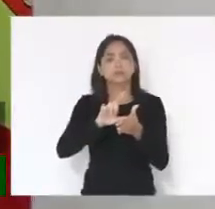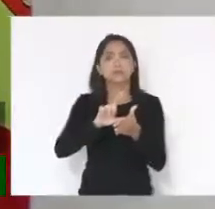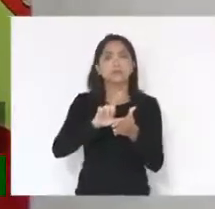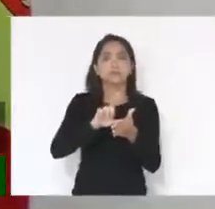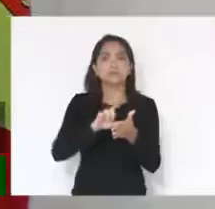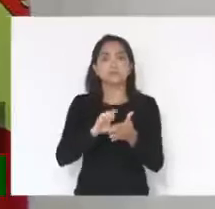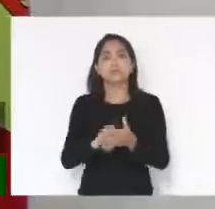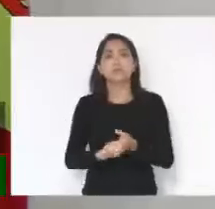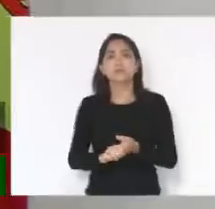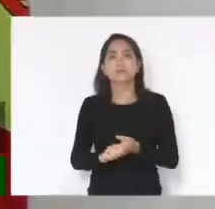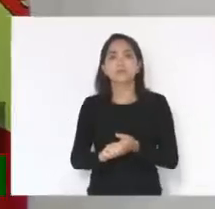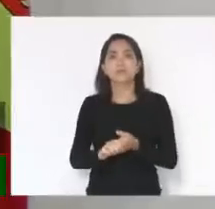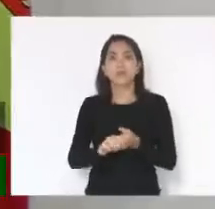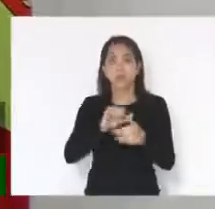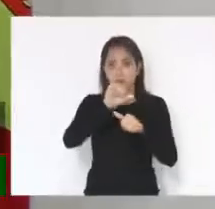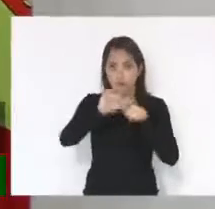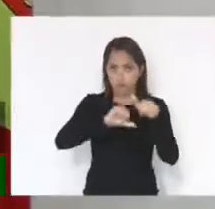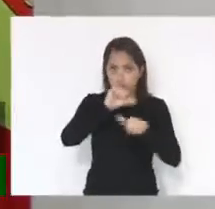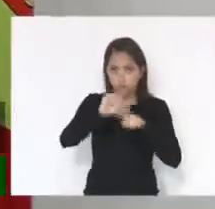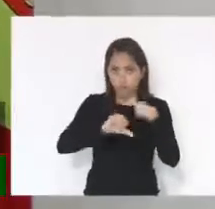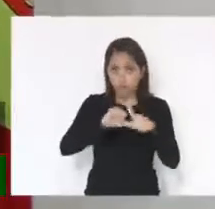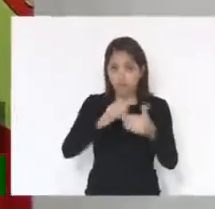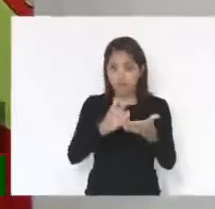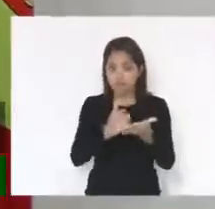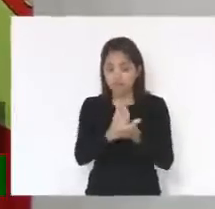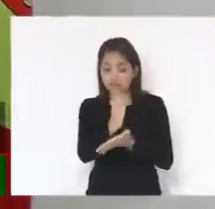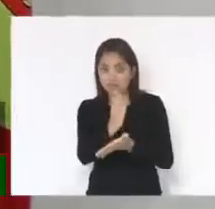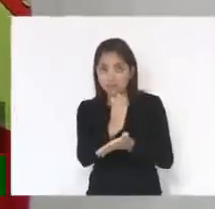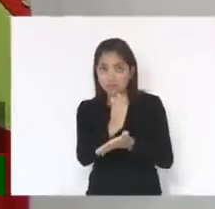senhores deputados, de a reforma ser aprovada,